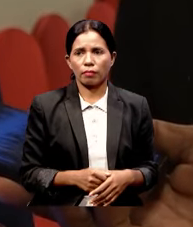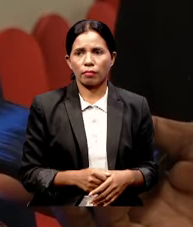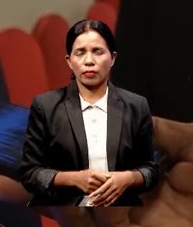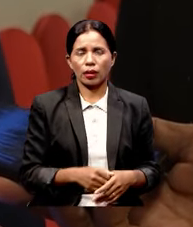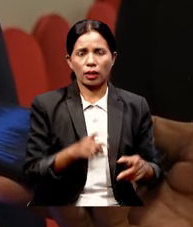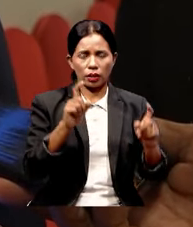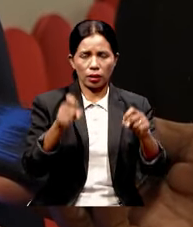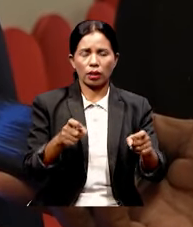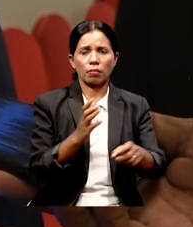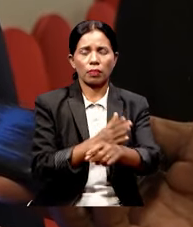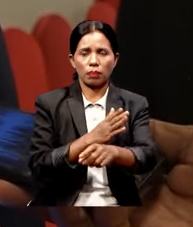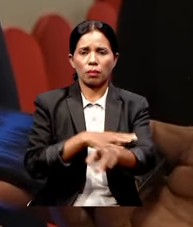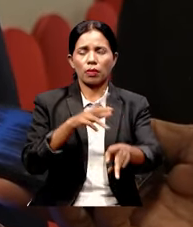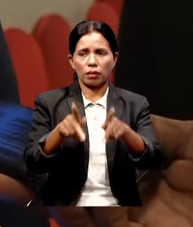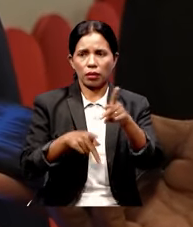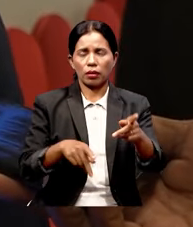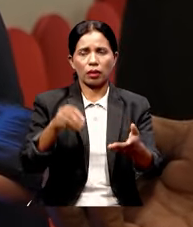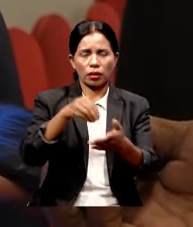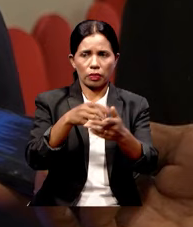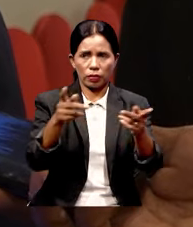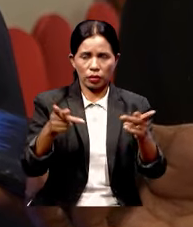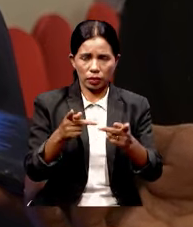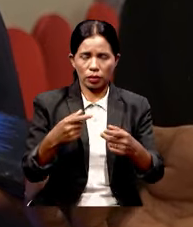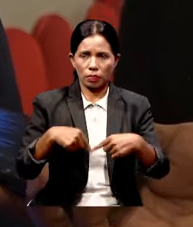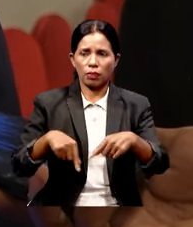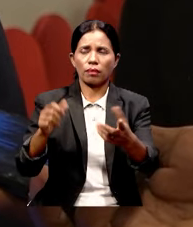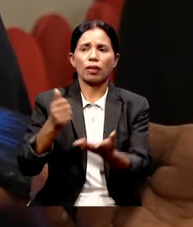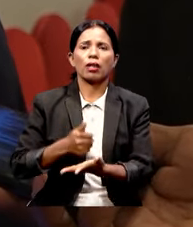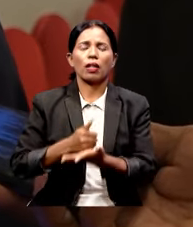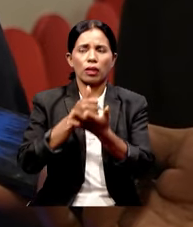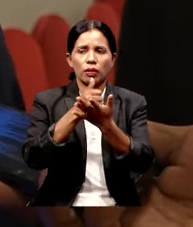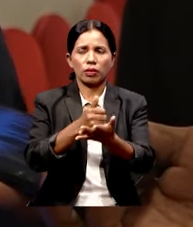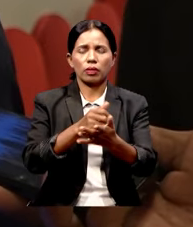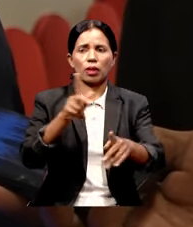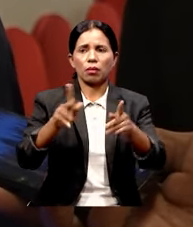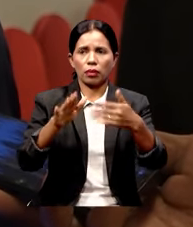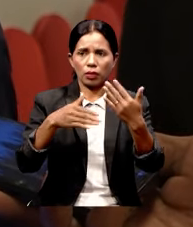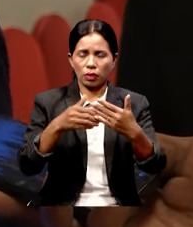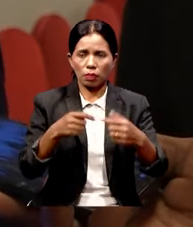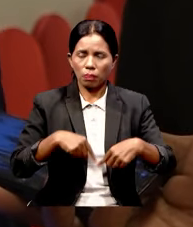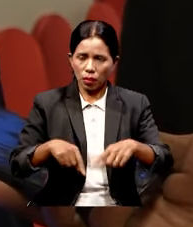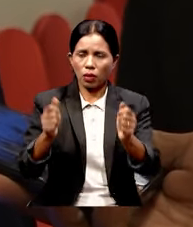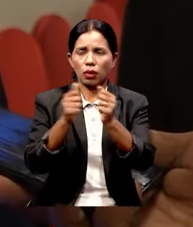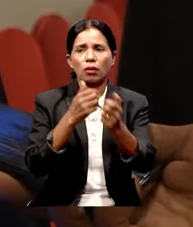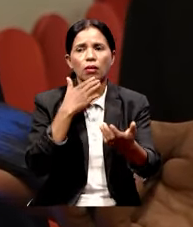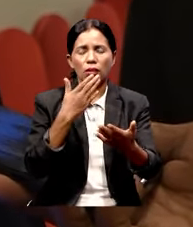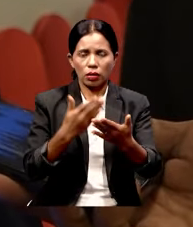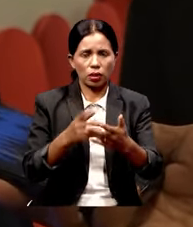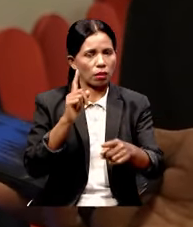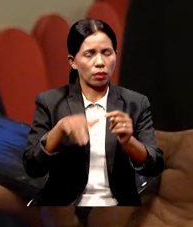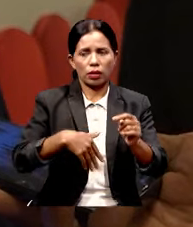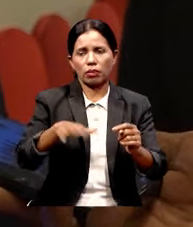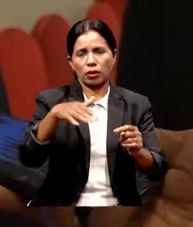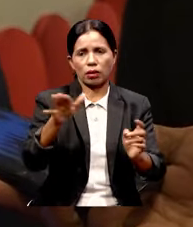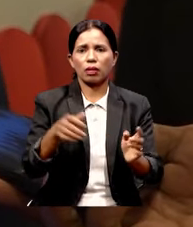promove mana oh tek kriya konses pada itu bahfal servia bakomunjadi nanti tek bahodia olabel dunia